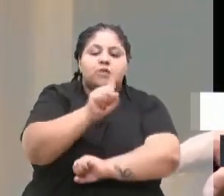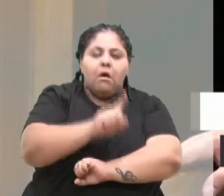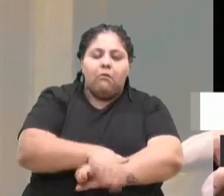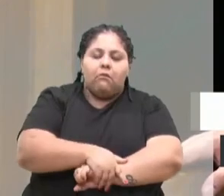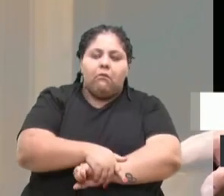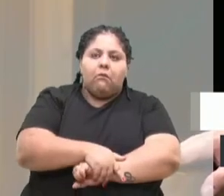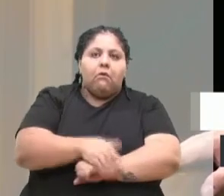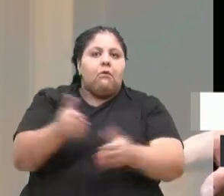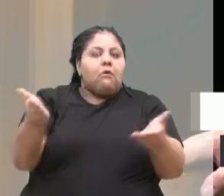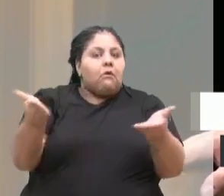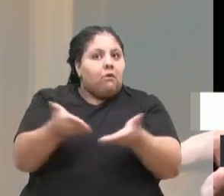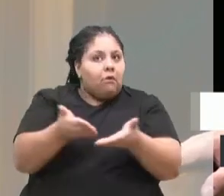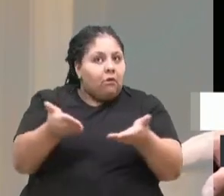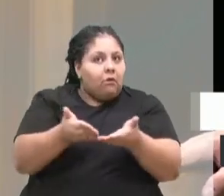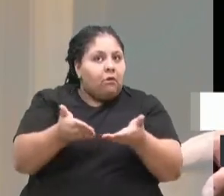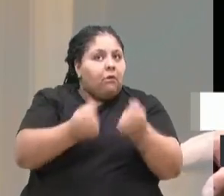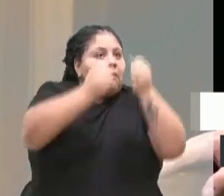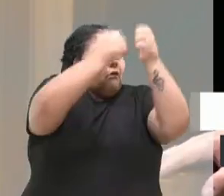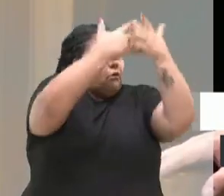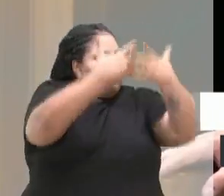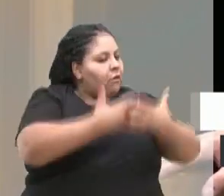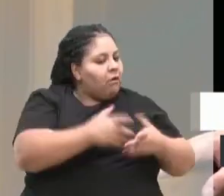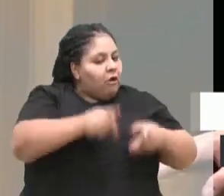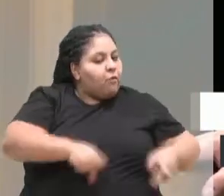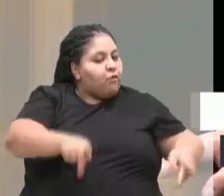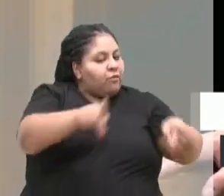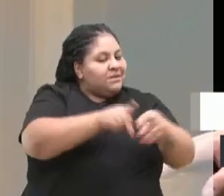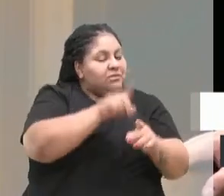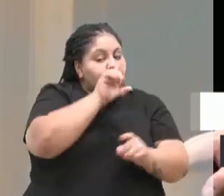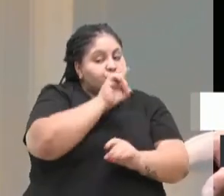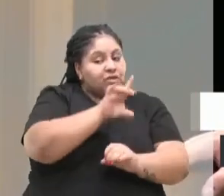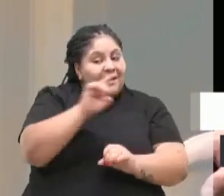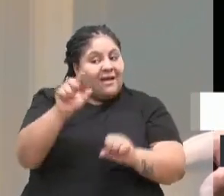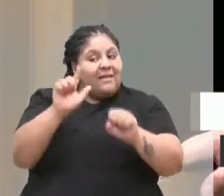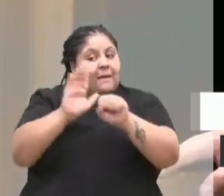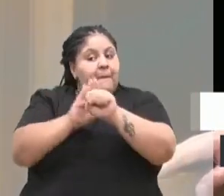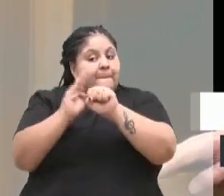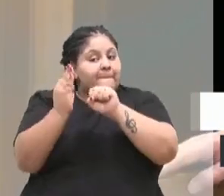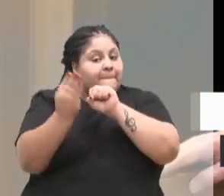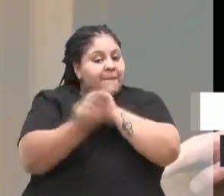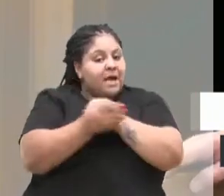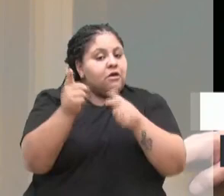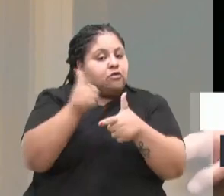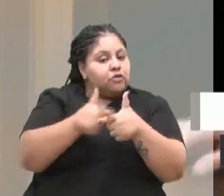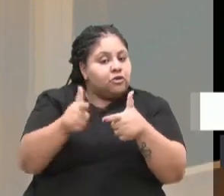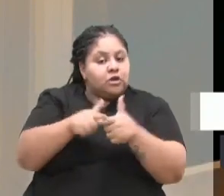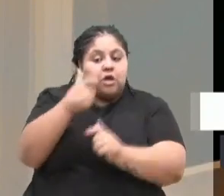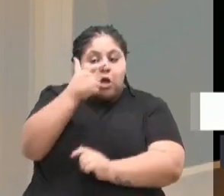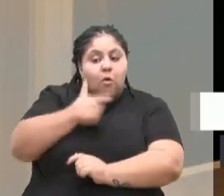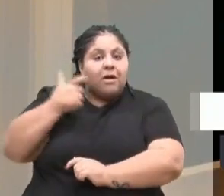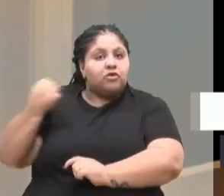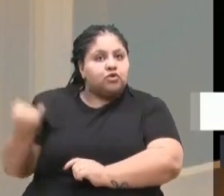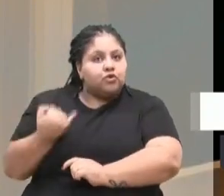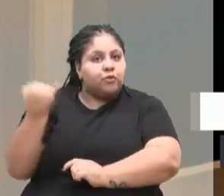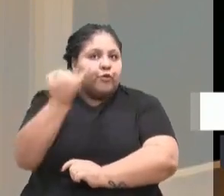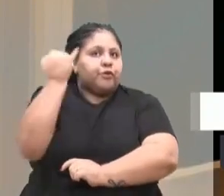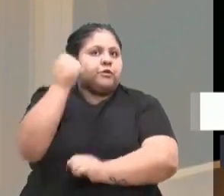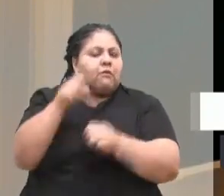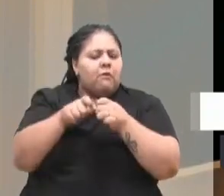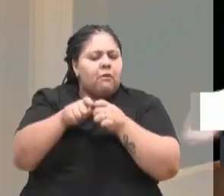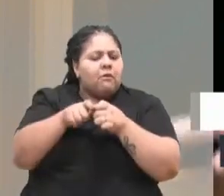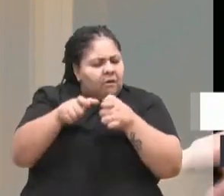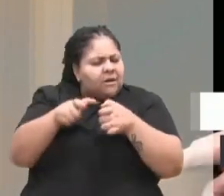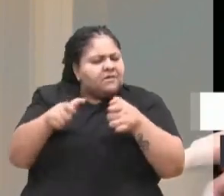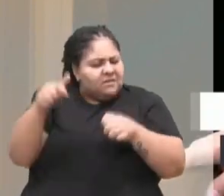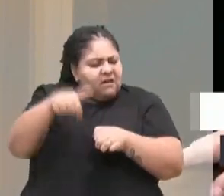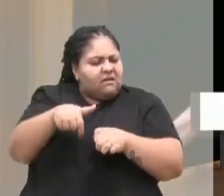trazer o relato da população de cada bairro com seus problemas, que eu acho que é importante, faz crescer o debate aqui nessa